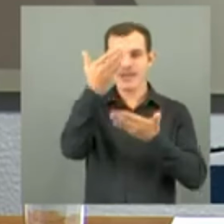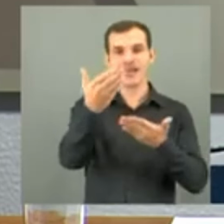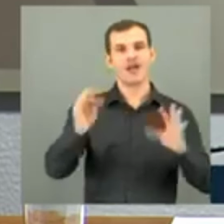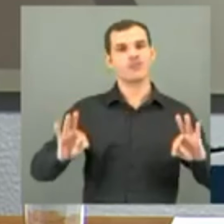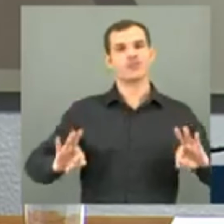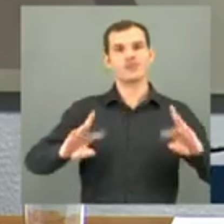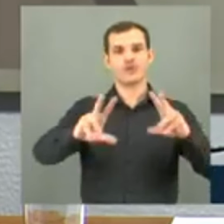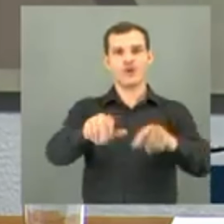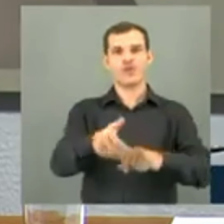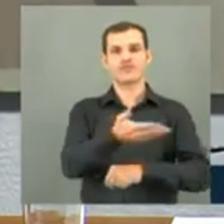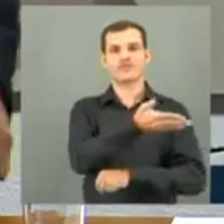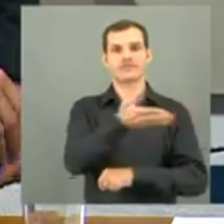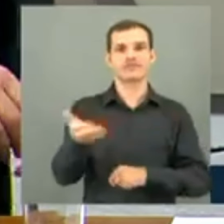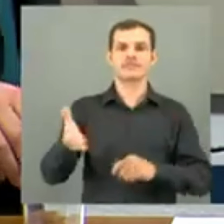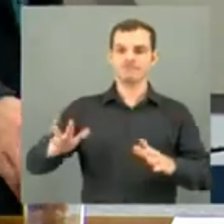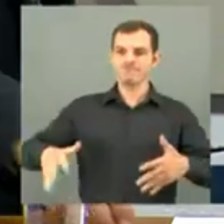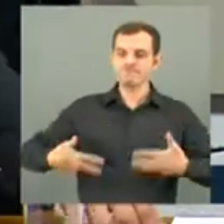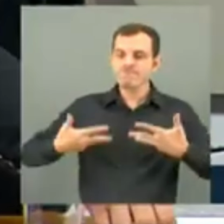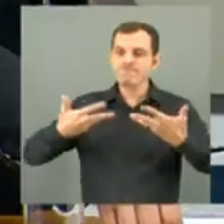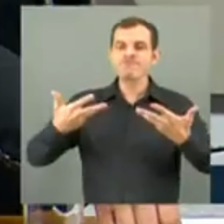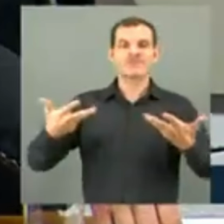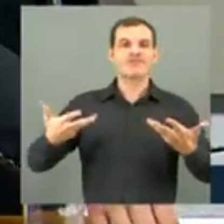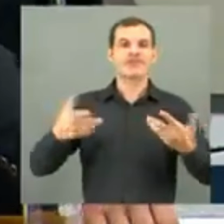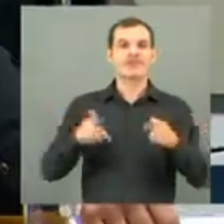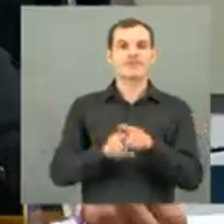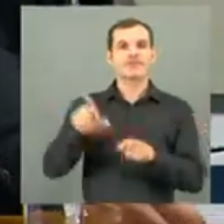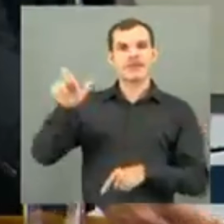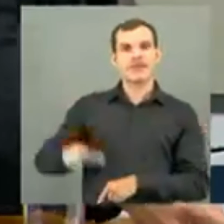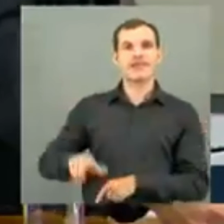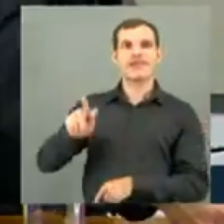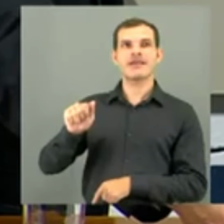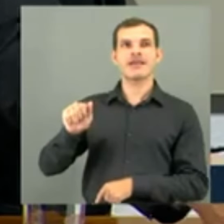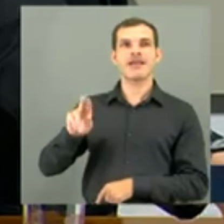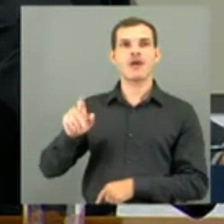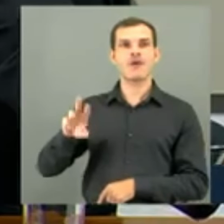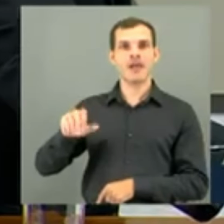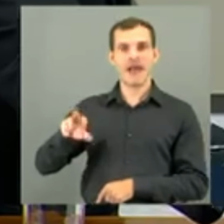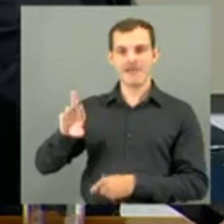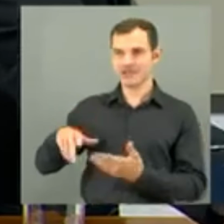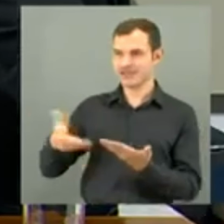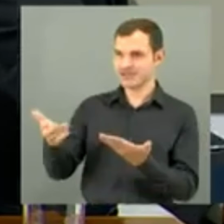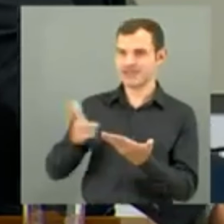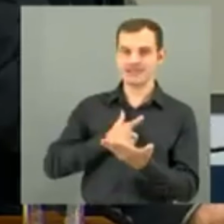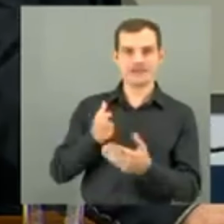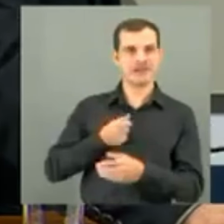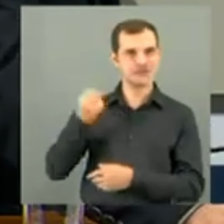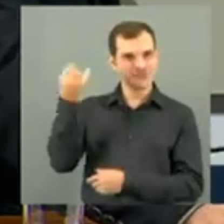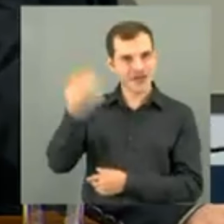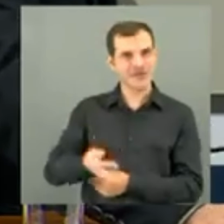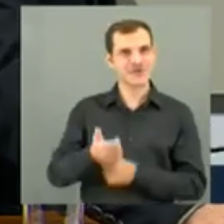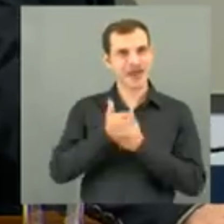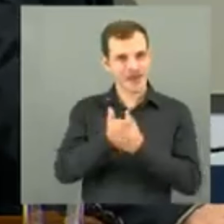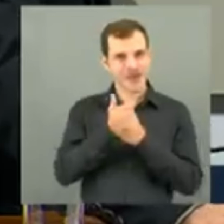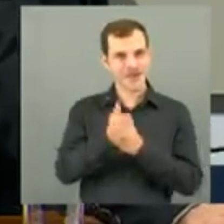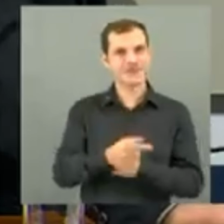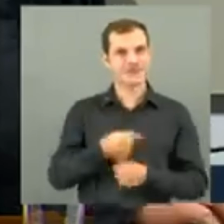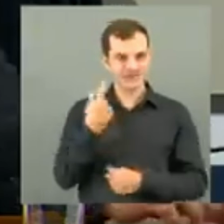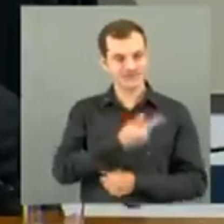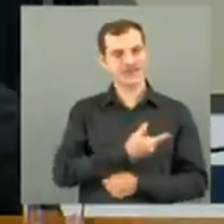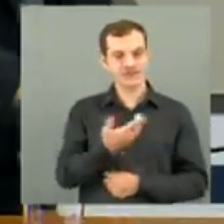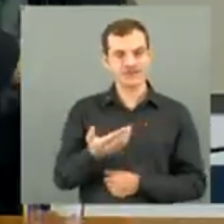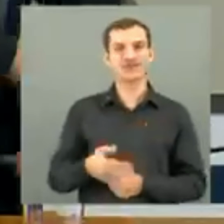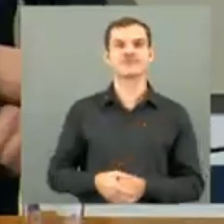pela inspiração. Obrigada, Gaurave, por ficar aí até de madrugada acompanhando a gente.